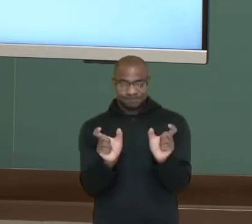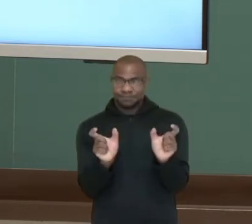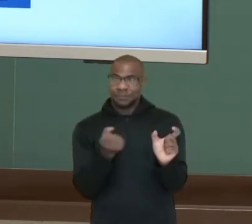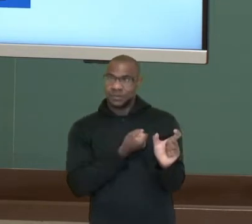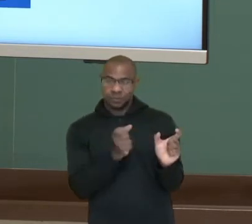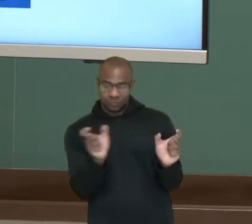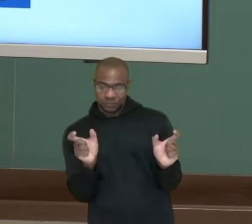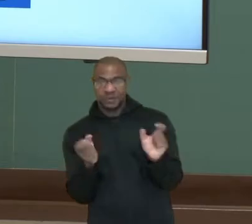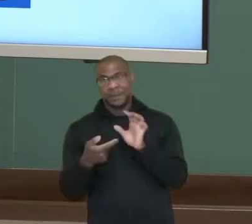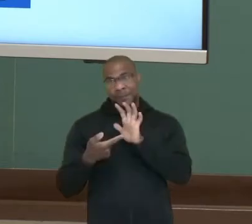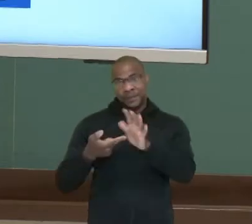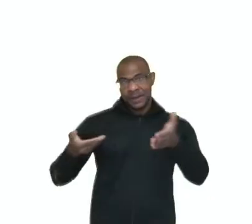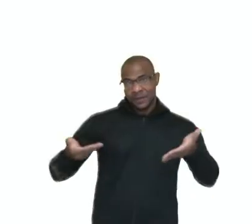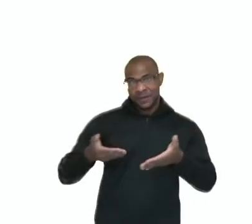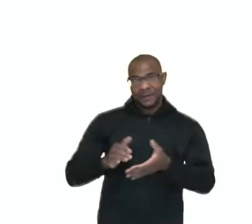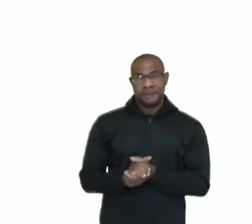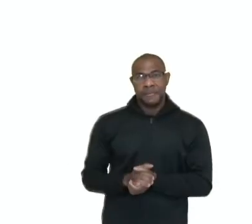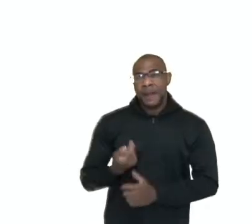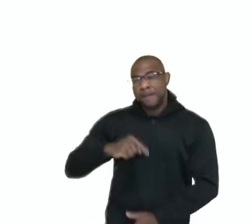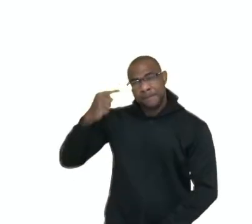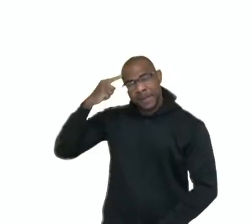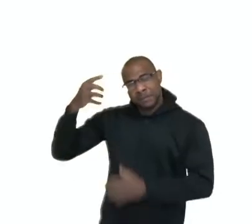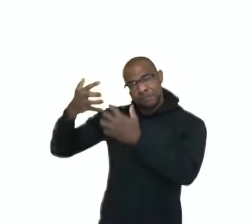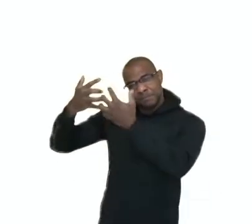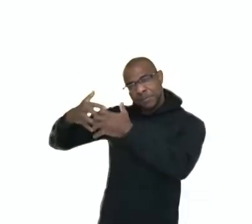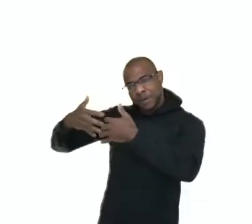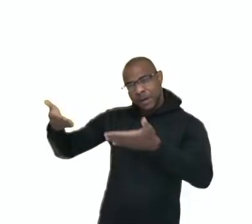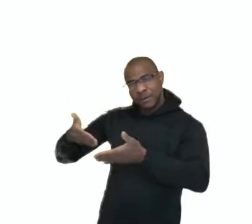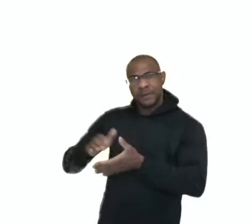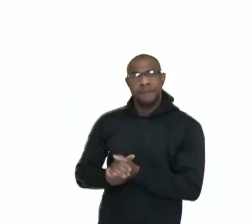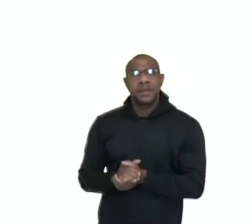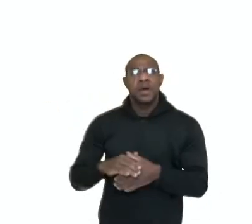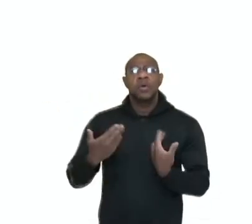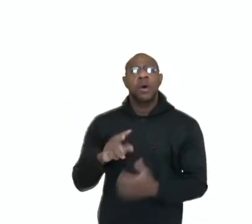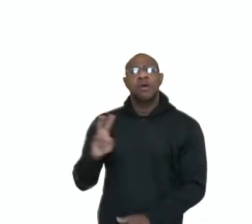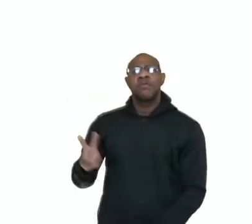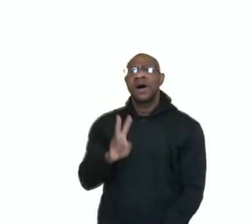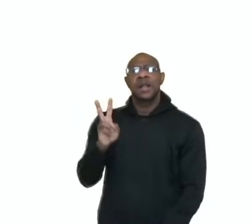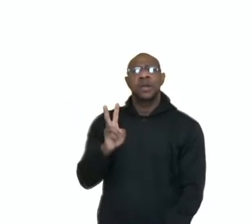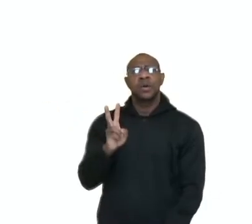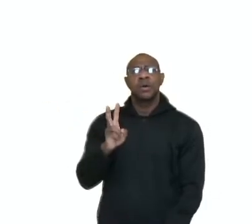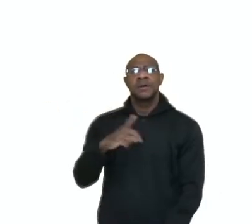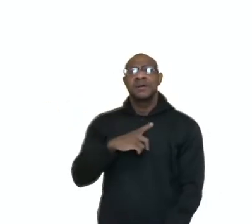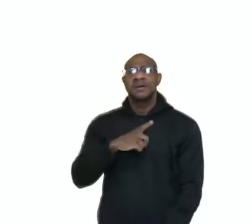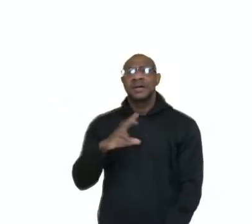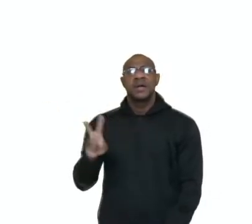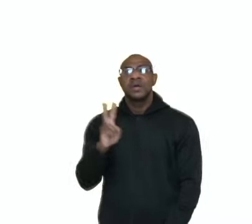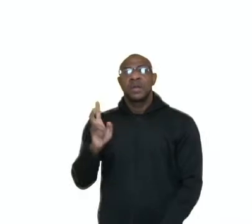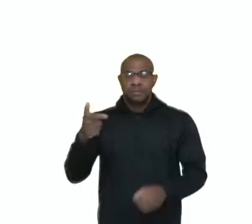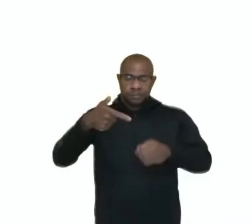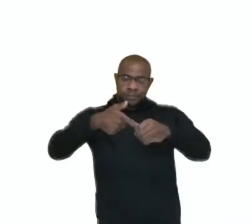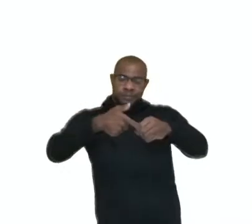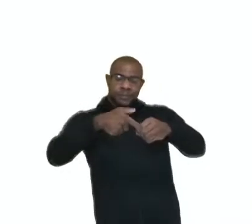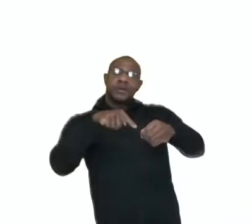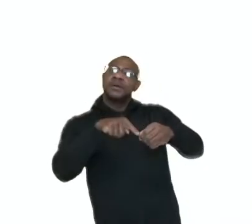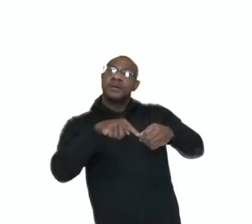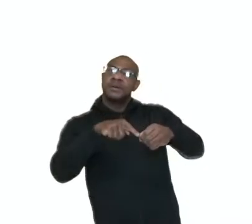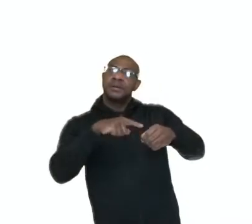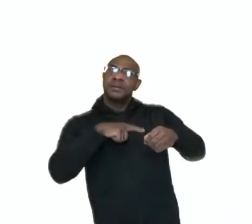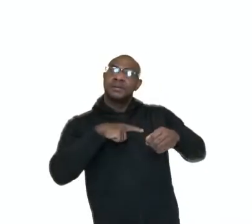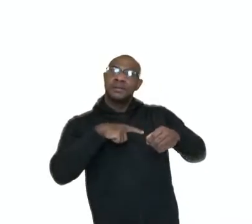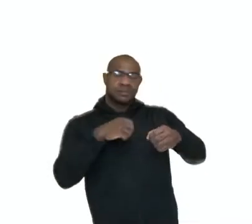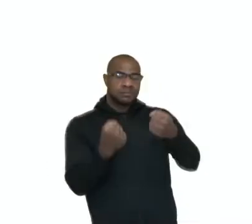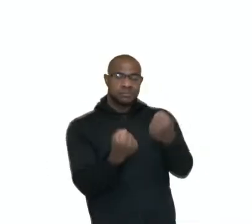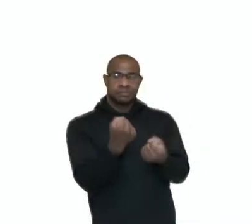frente. Pensa um pouquinho aí. Qual o valor cobrado para abastecer o tanque de combustível de